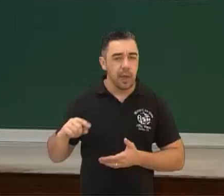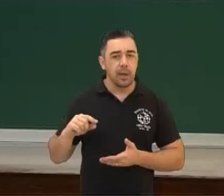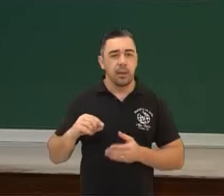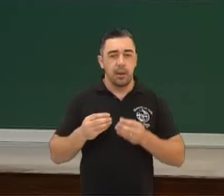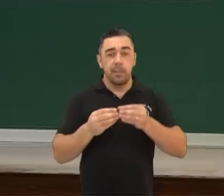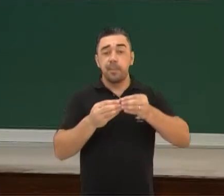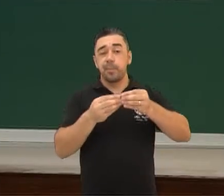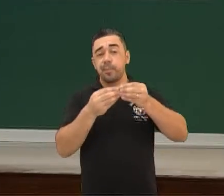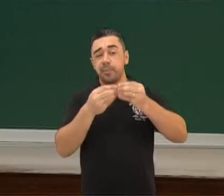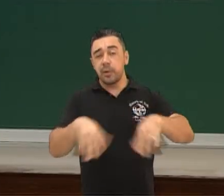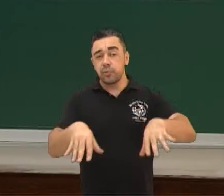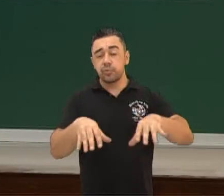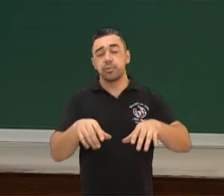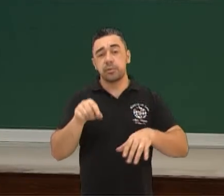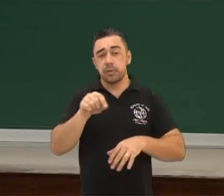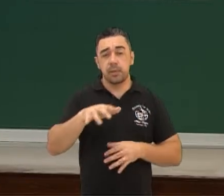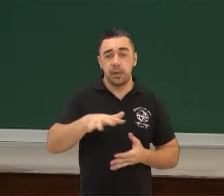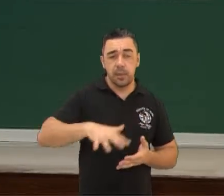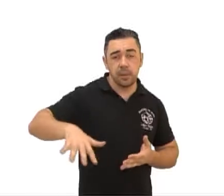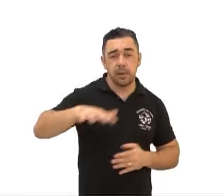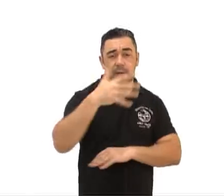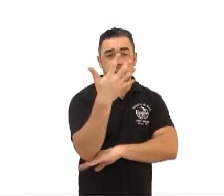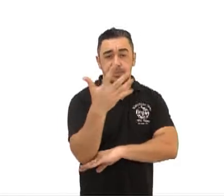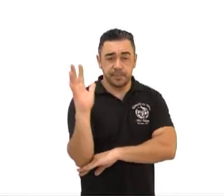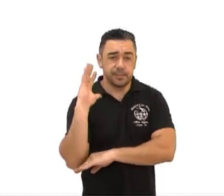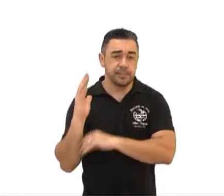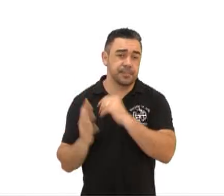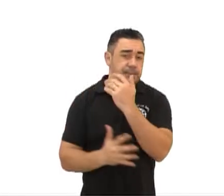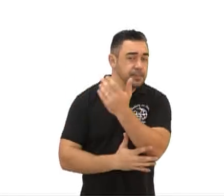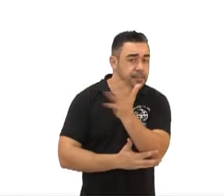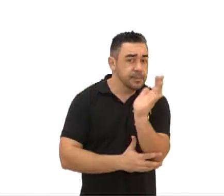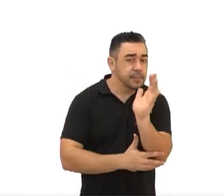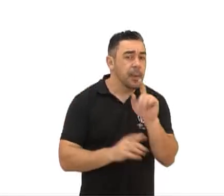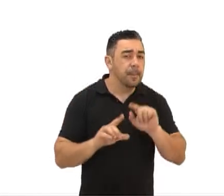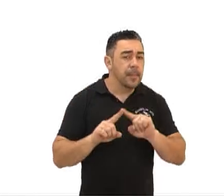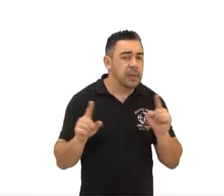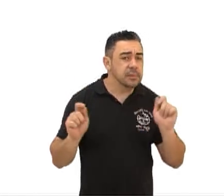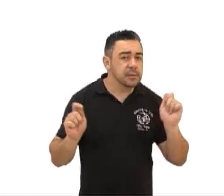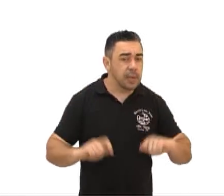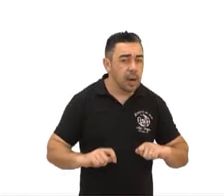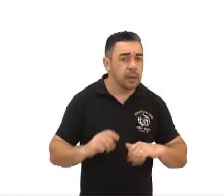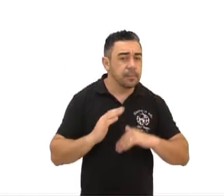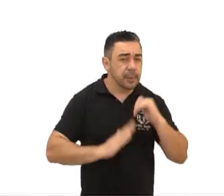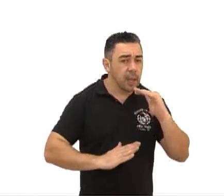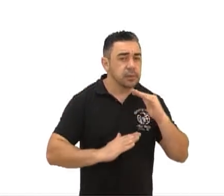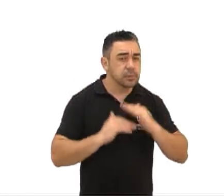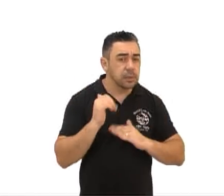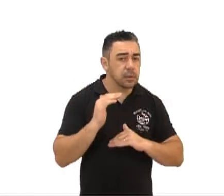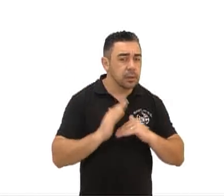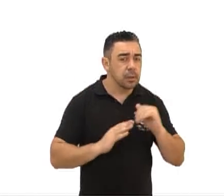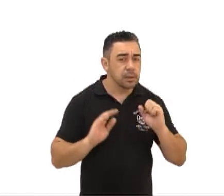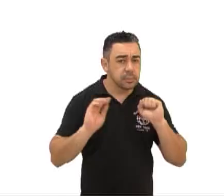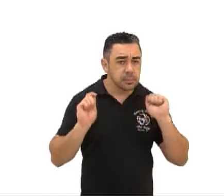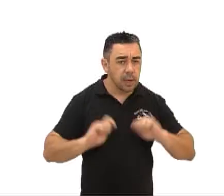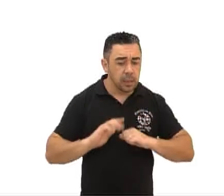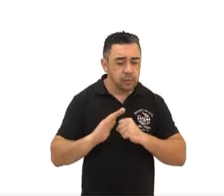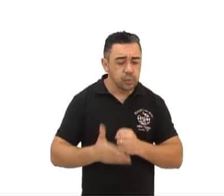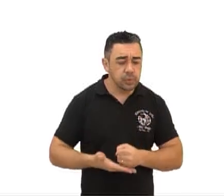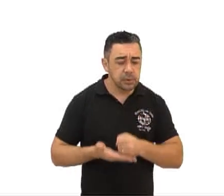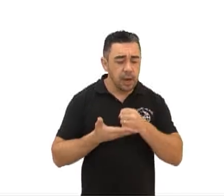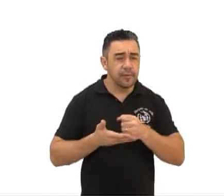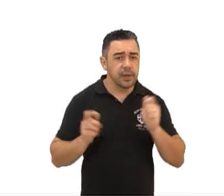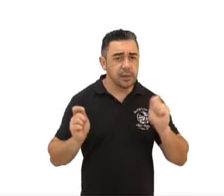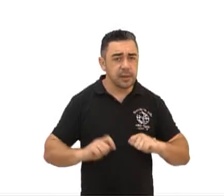prejuízos ali ao meio ambiente. Mas será que é possível existir práticas sustentáveis de trazer um